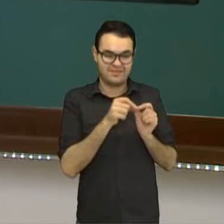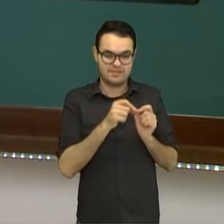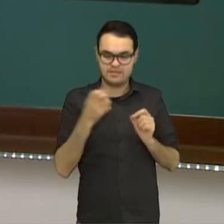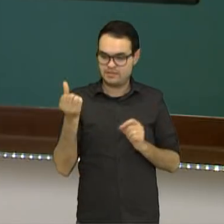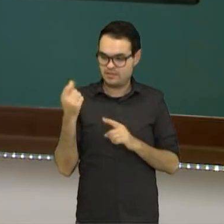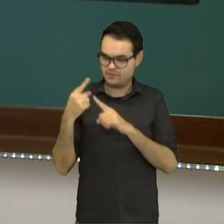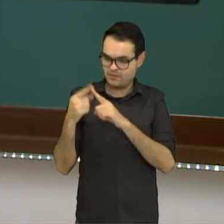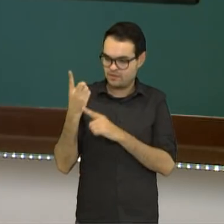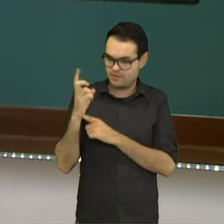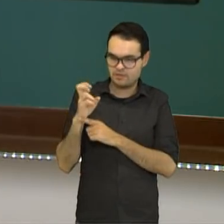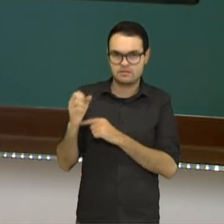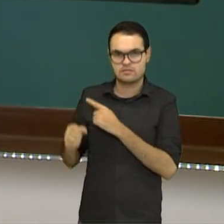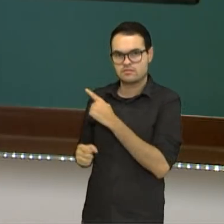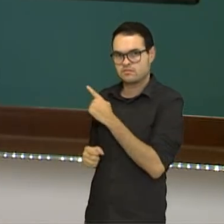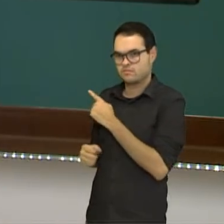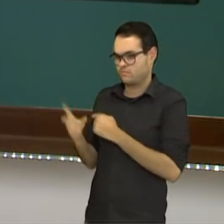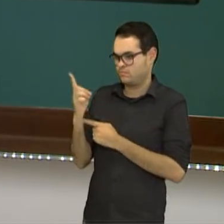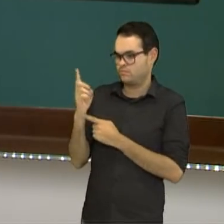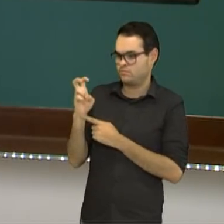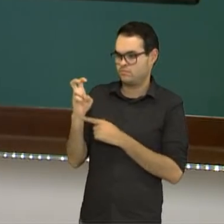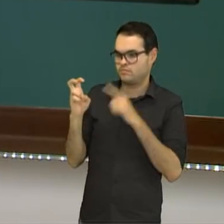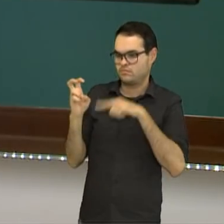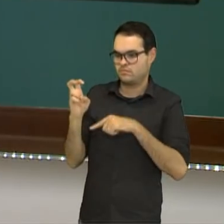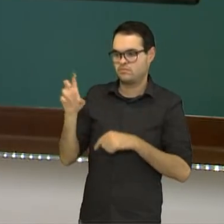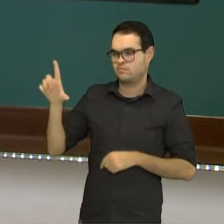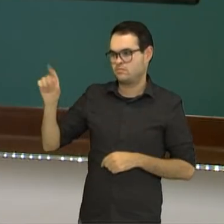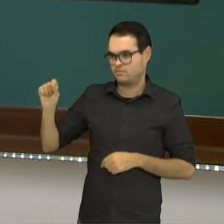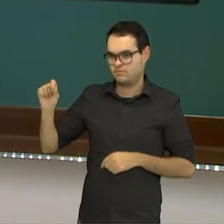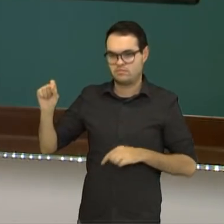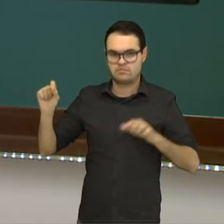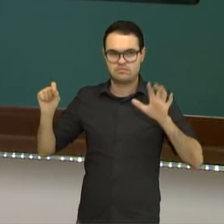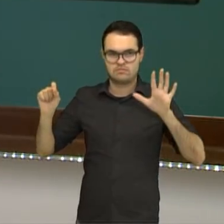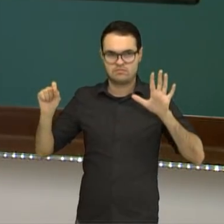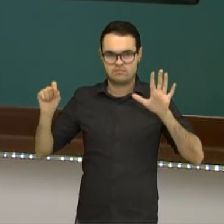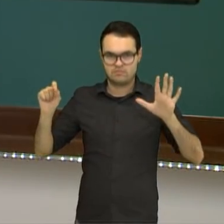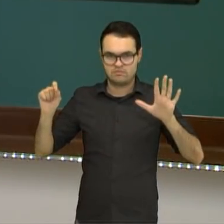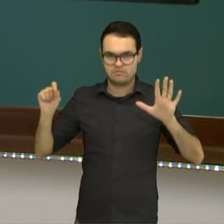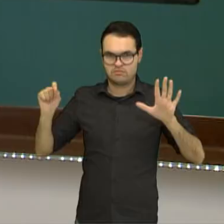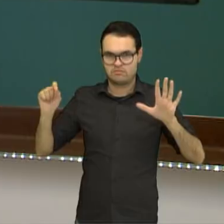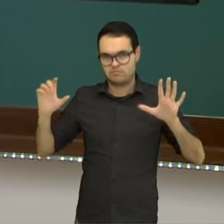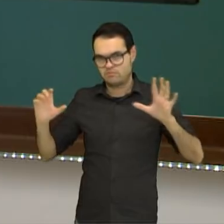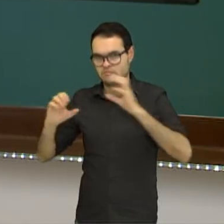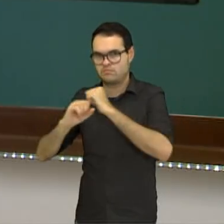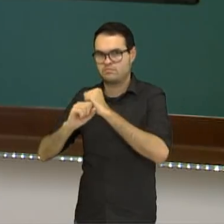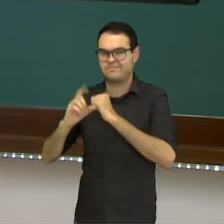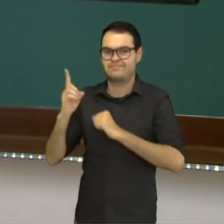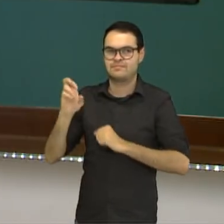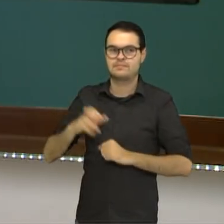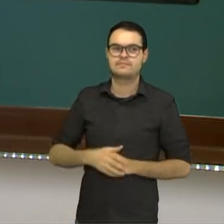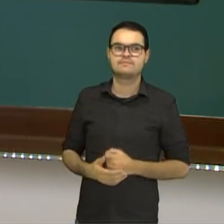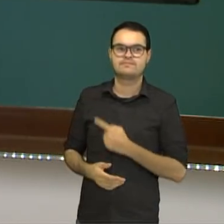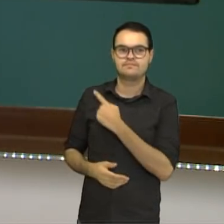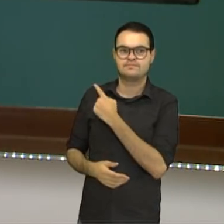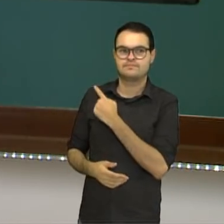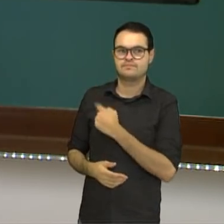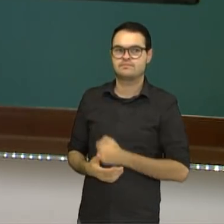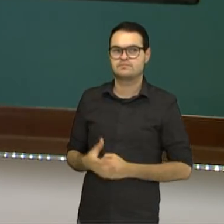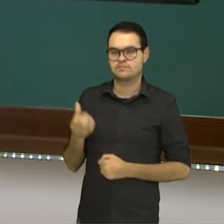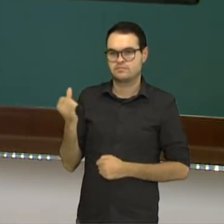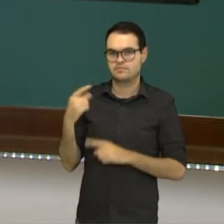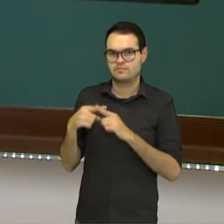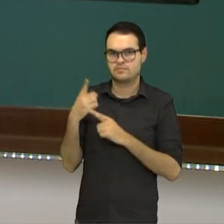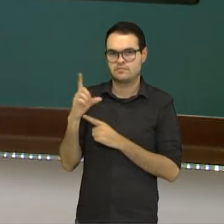15, eu posso falar que o 15 ele é o 10 mais 5. Então, 6 vezes 10, 60. 6 vezes